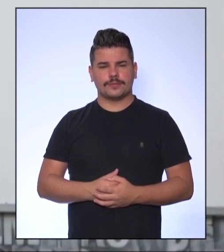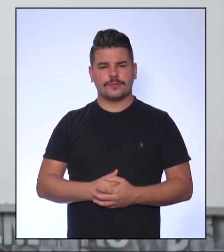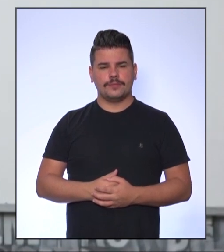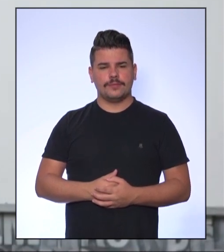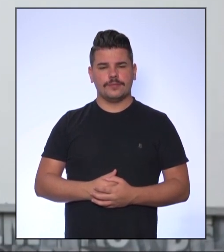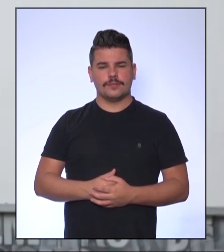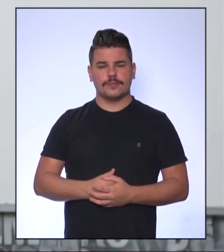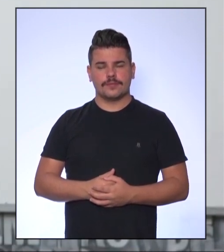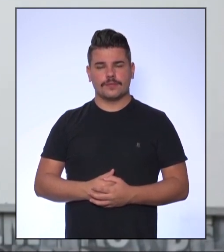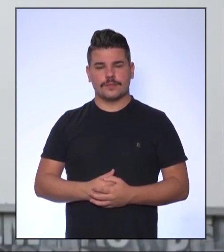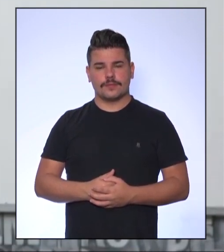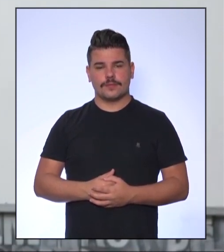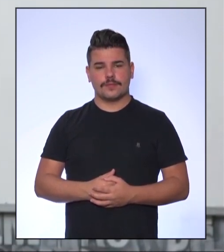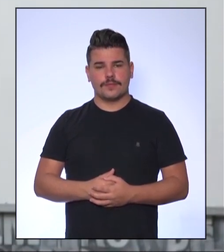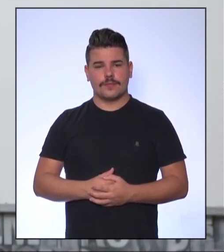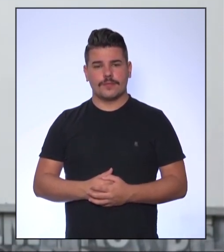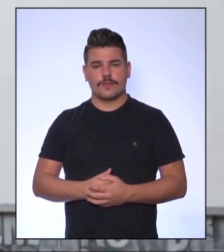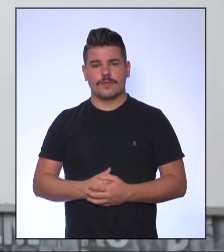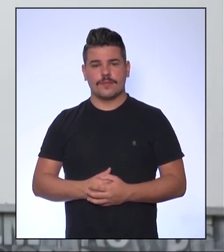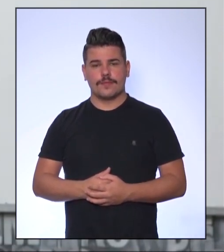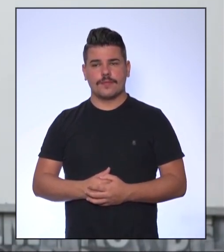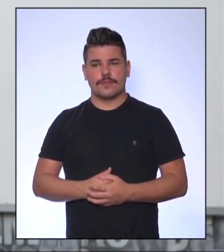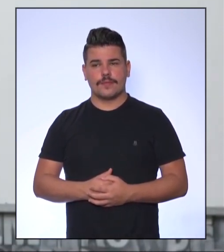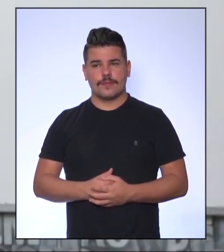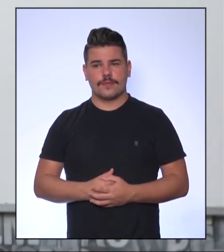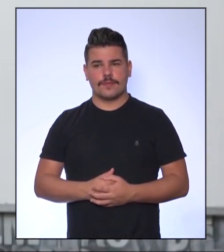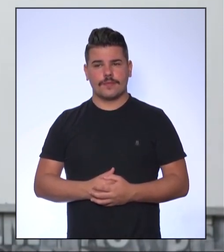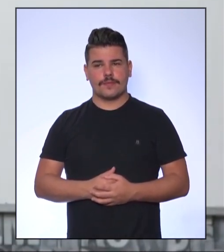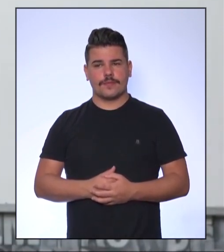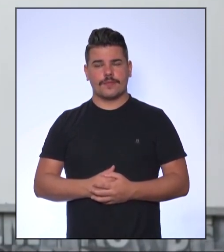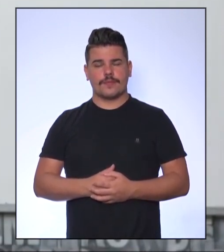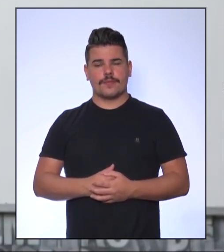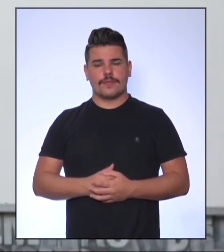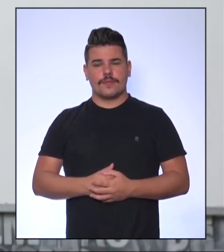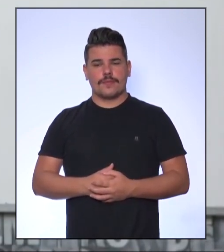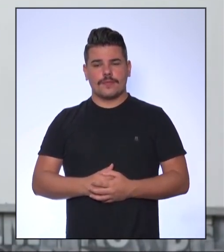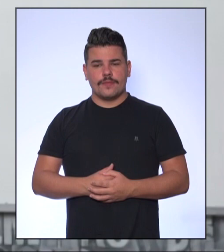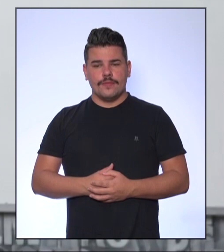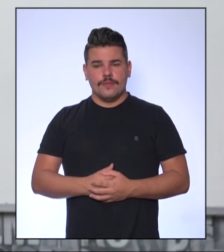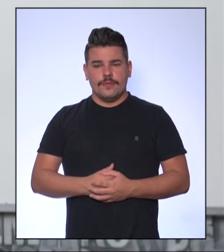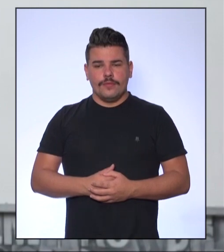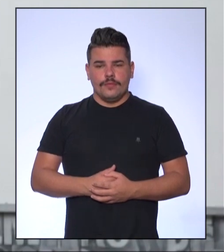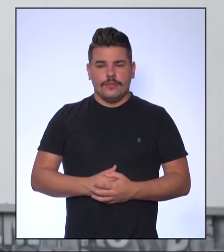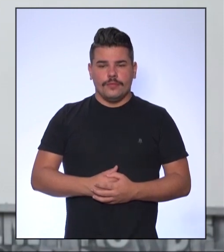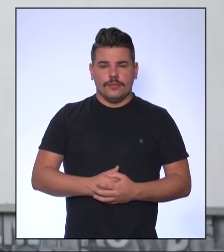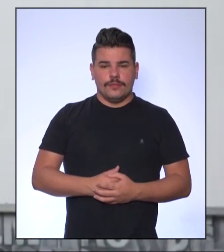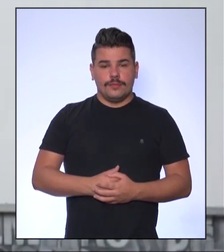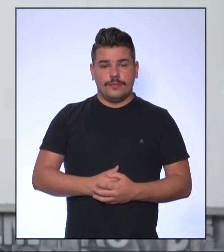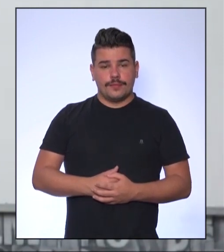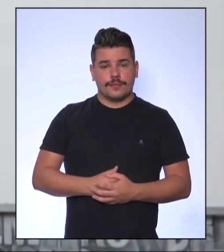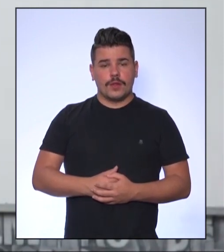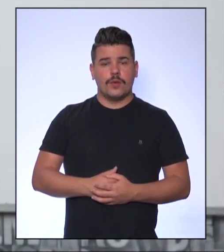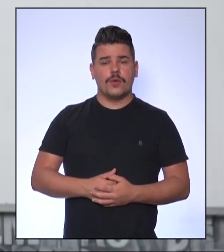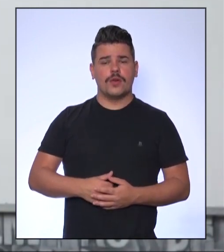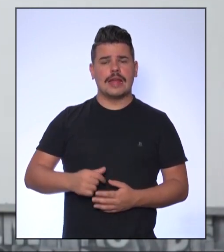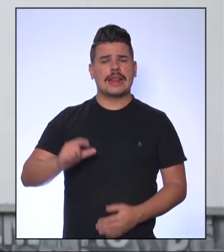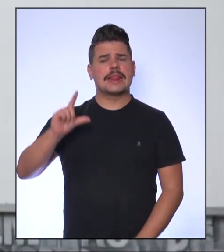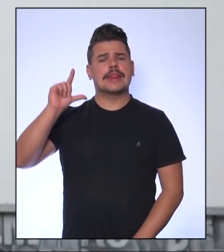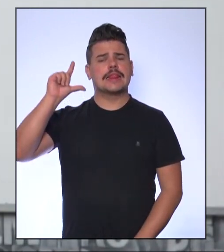Aí, nós temos o que vai acontecer depois